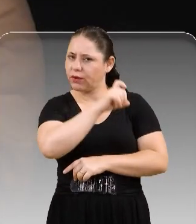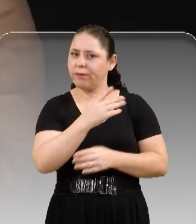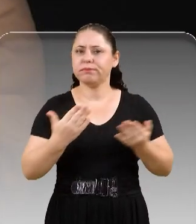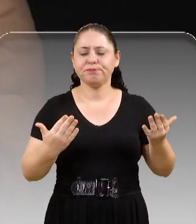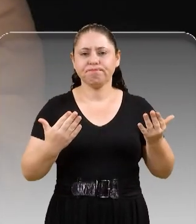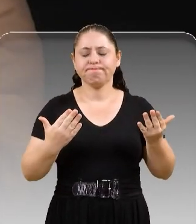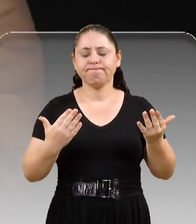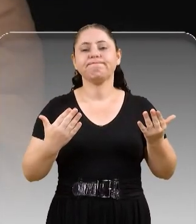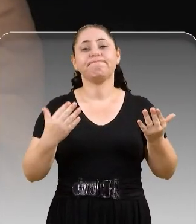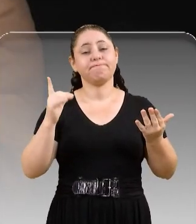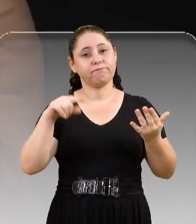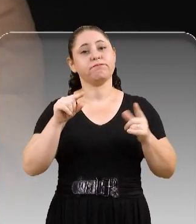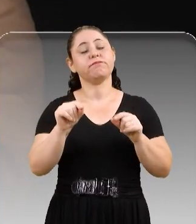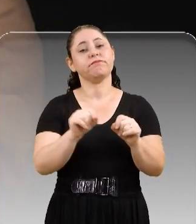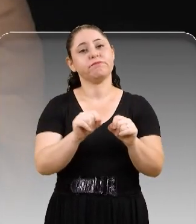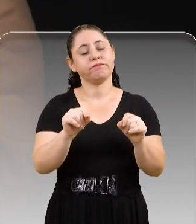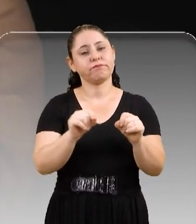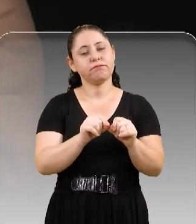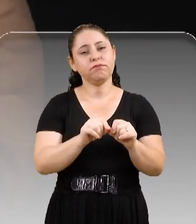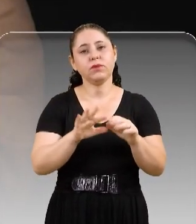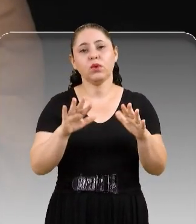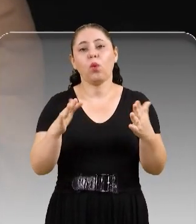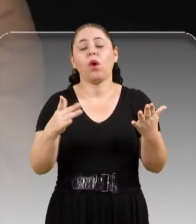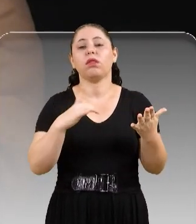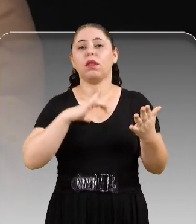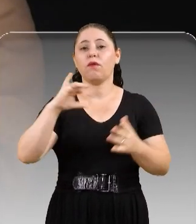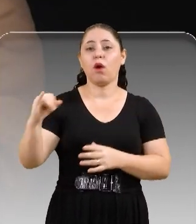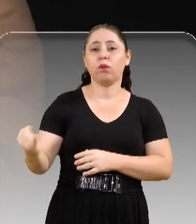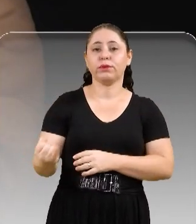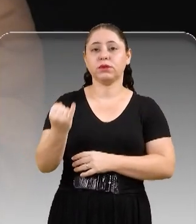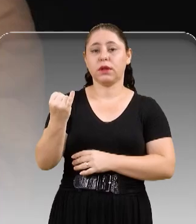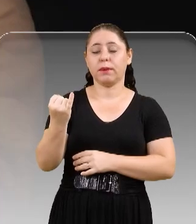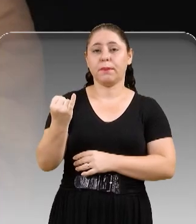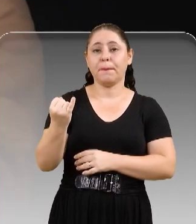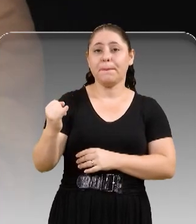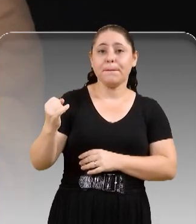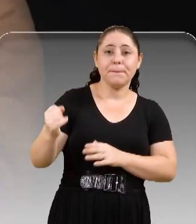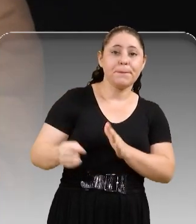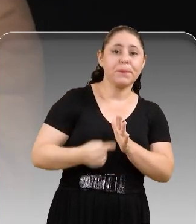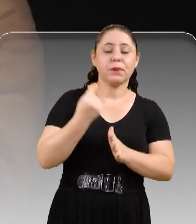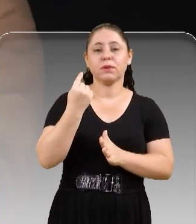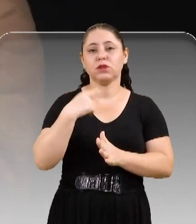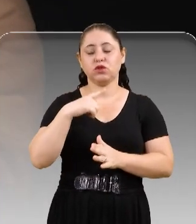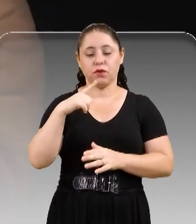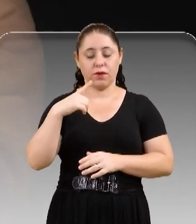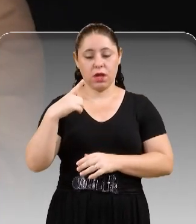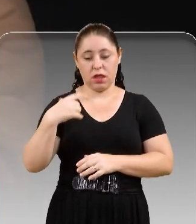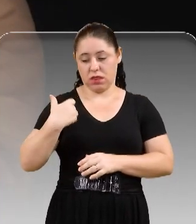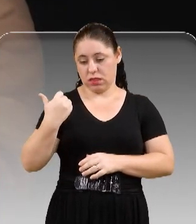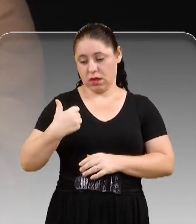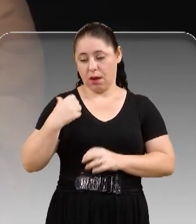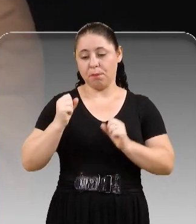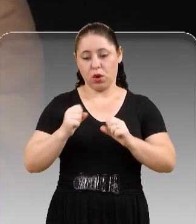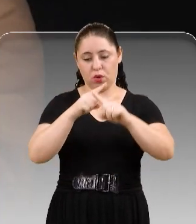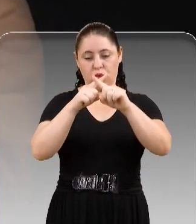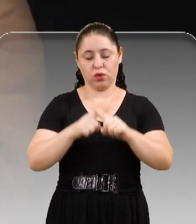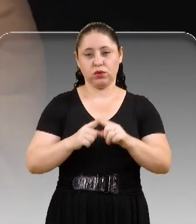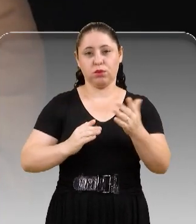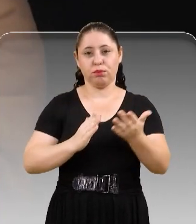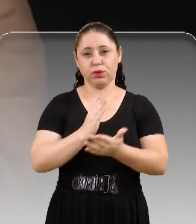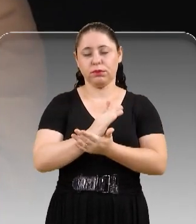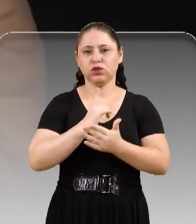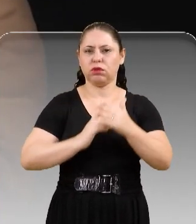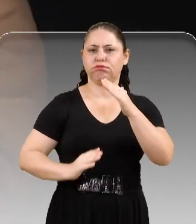E quando houve a oportunidade, na primeira oportunidade, quando eu atingi a idade para poder fazer o concurso público, tinha um limite de idade